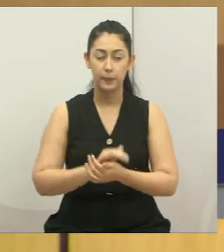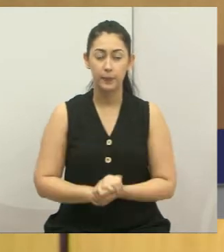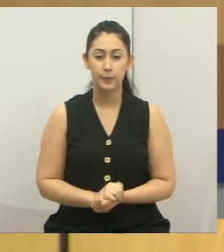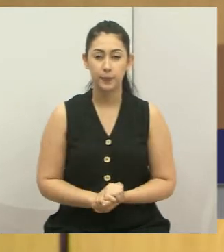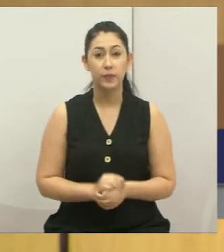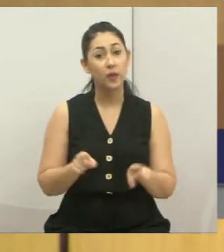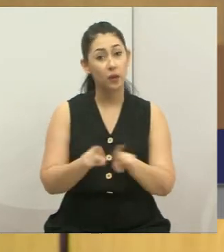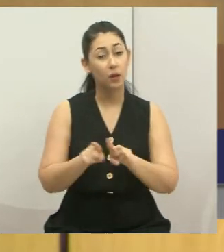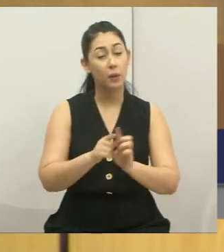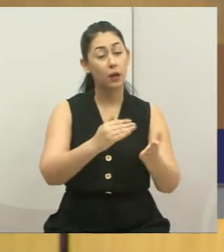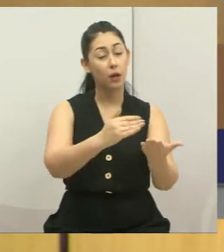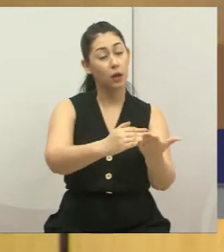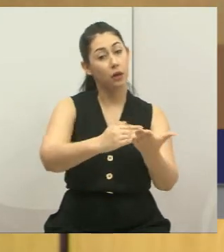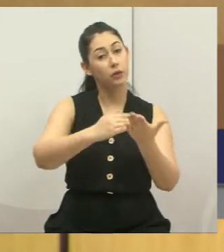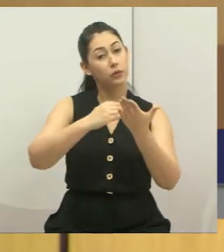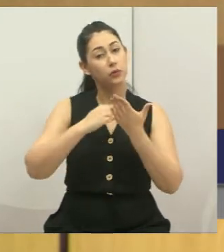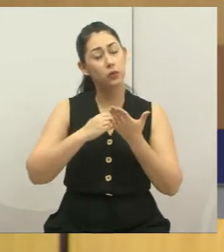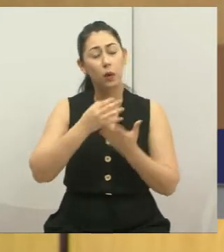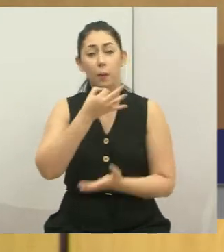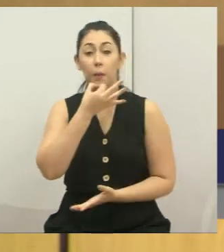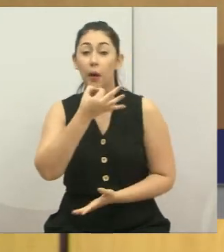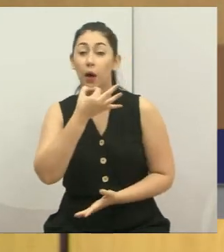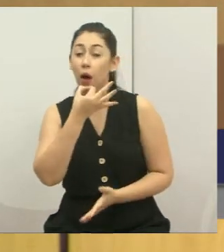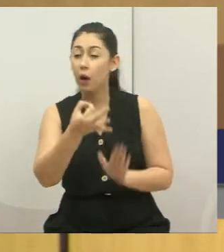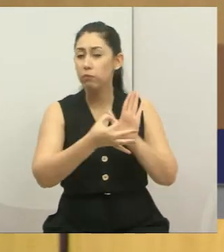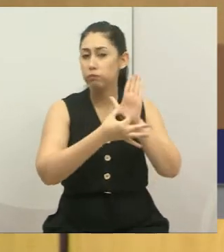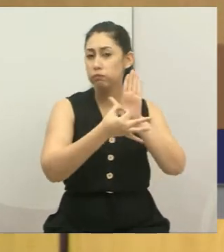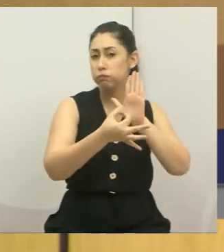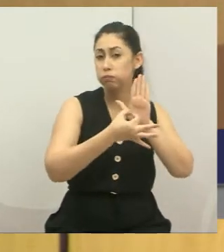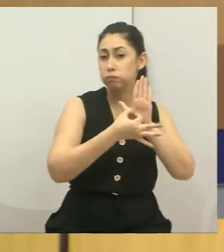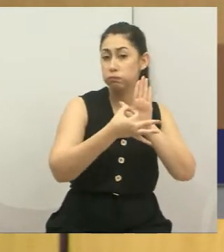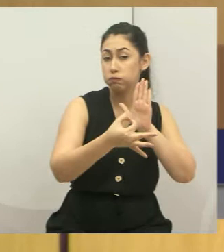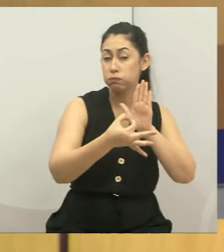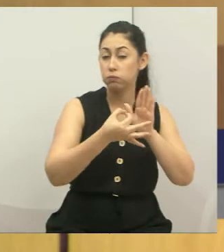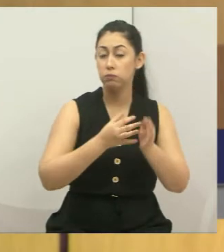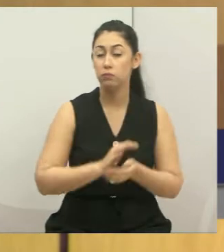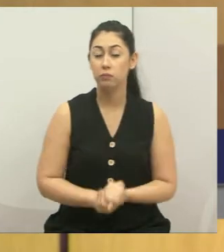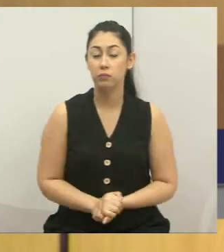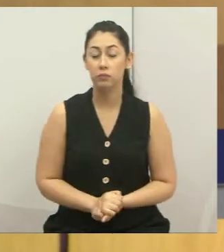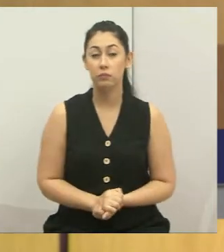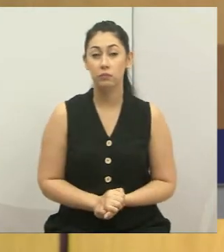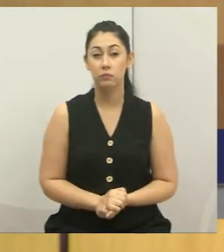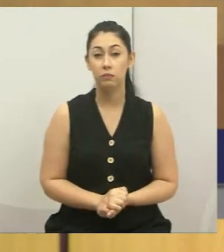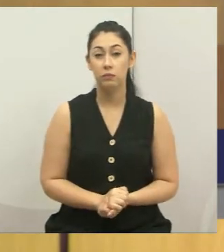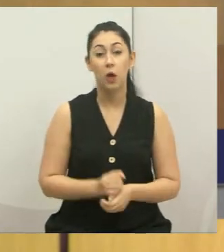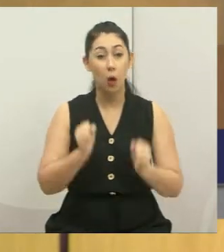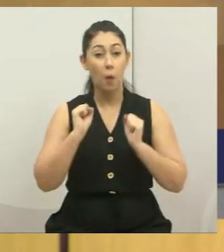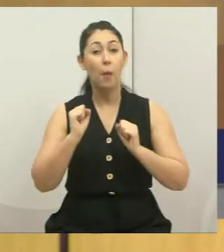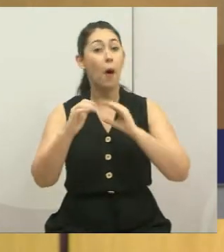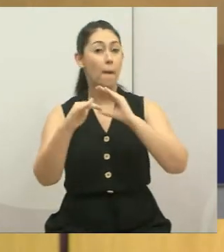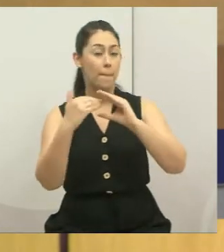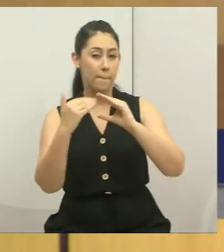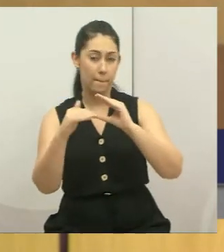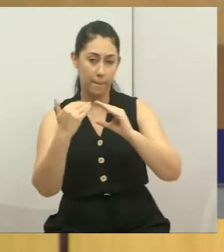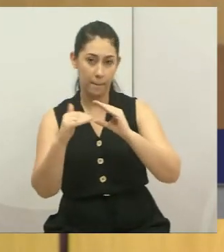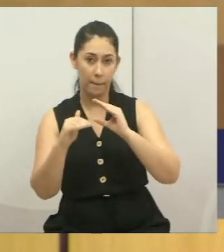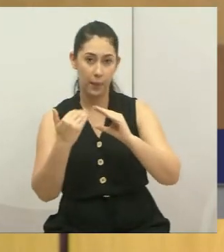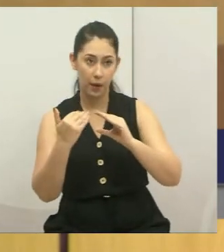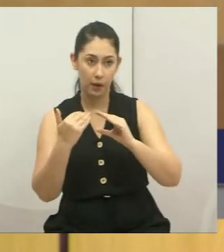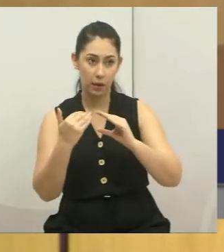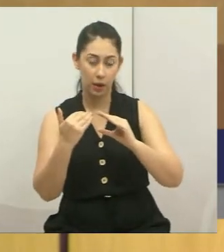a colaboração, as sugestões que poderão ser nos enviadas através do formulário que vai